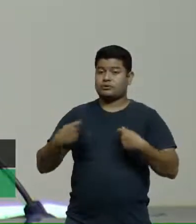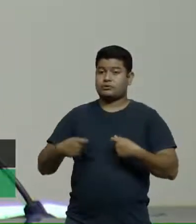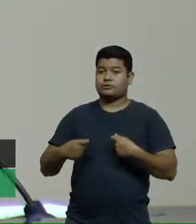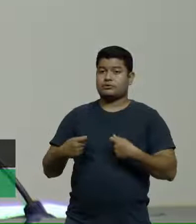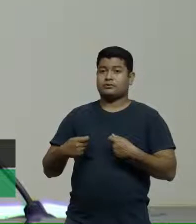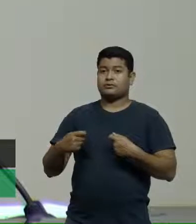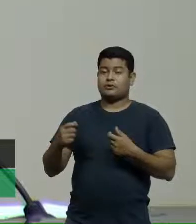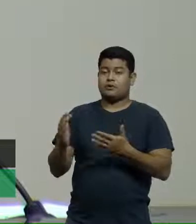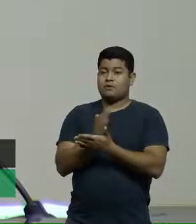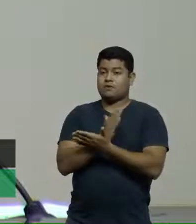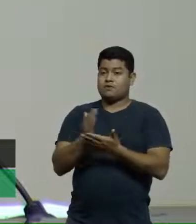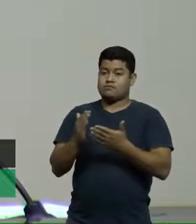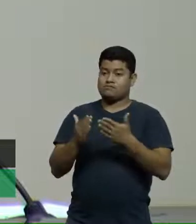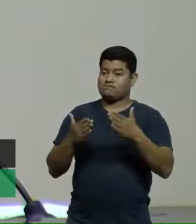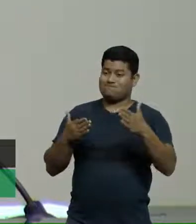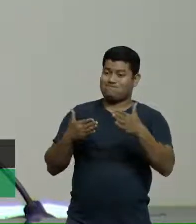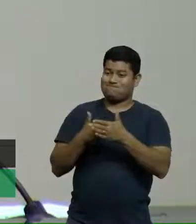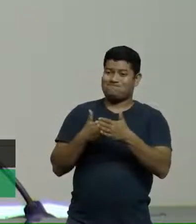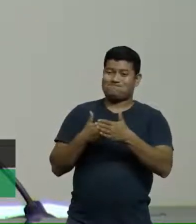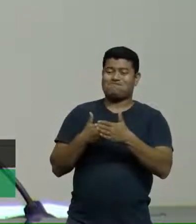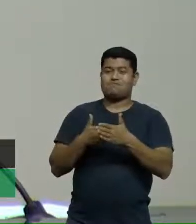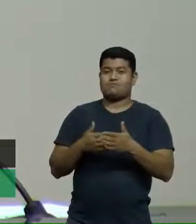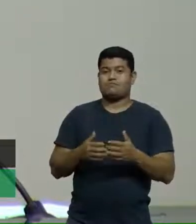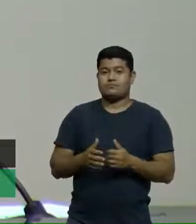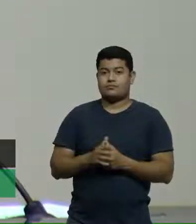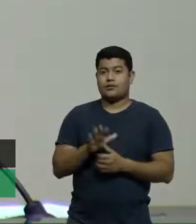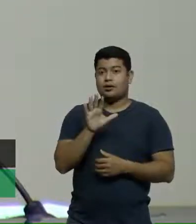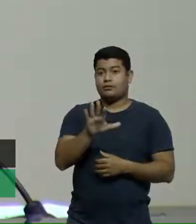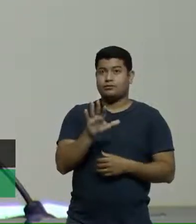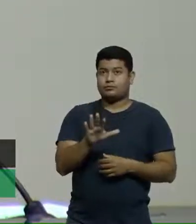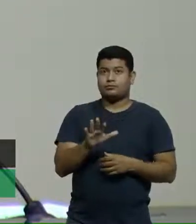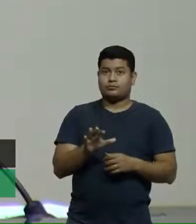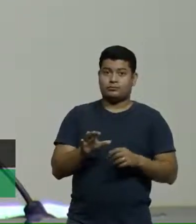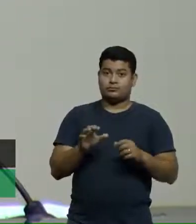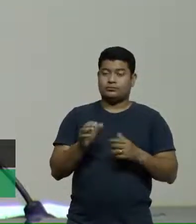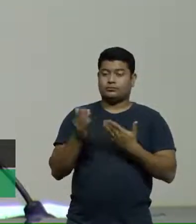vedações. Mas, nessa possibilidade, tanto para a